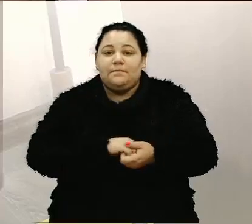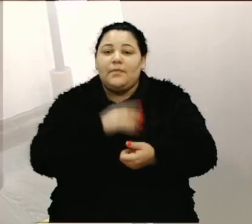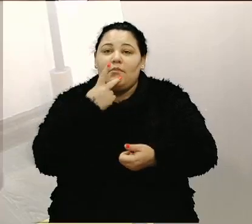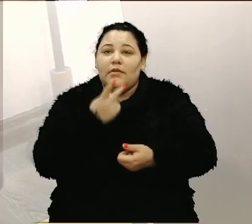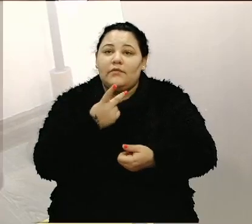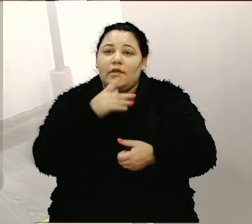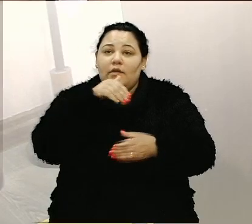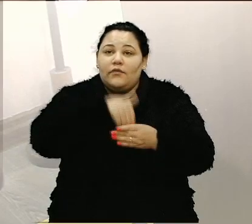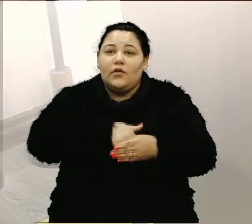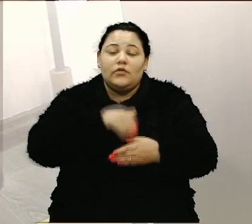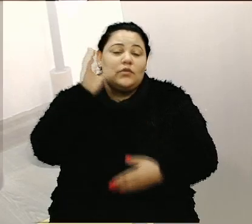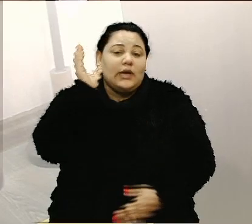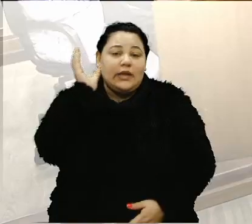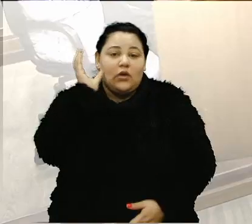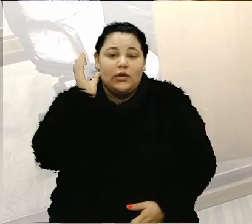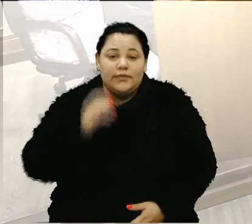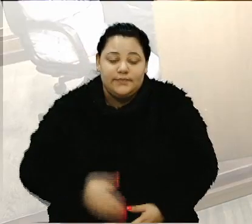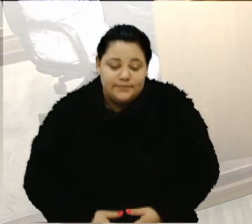Cadore.